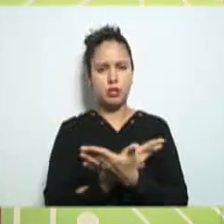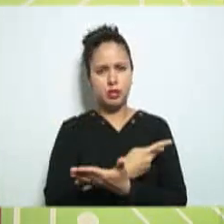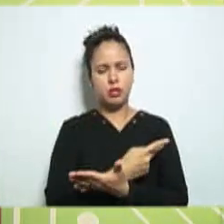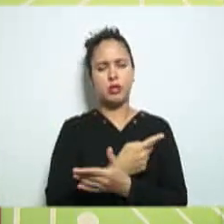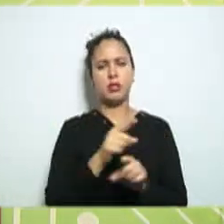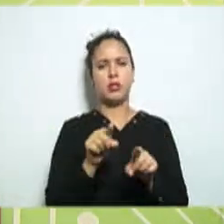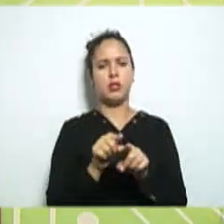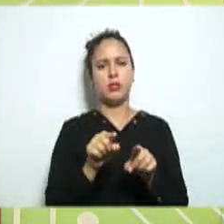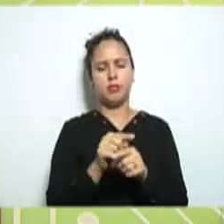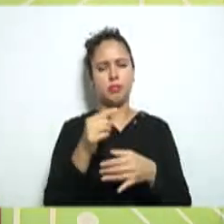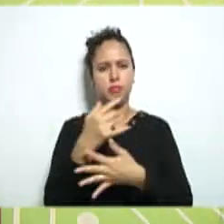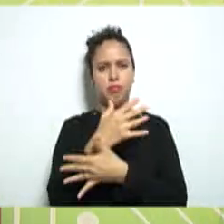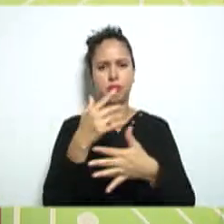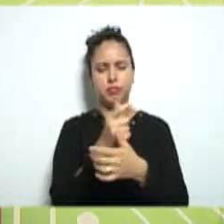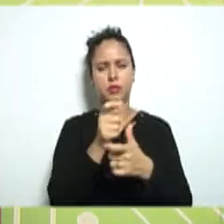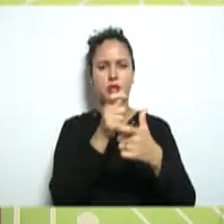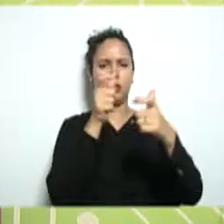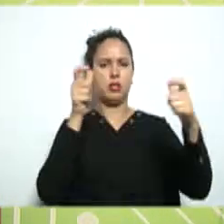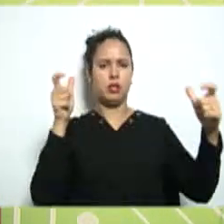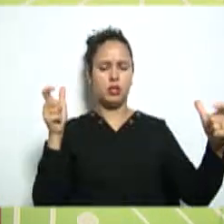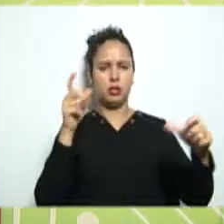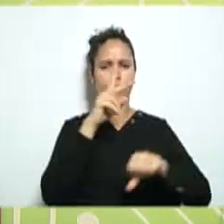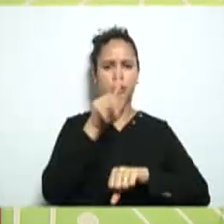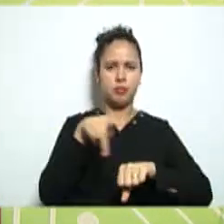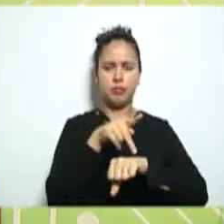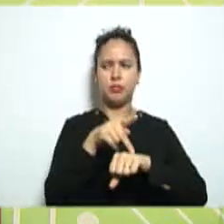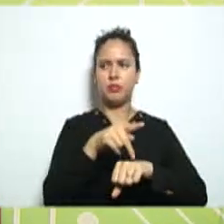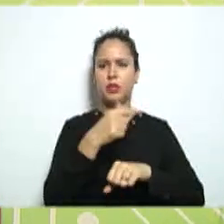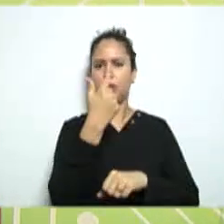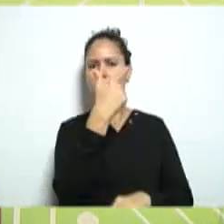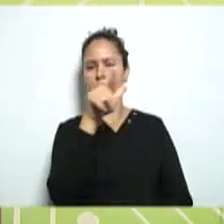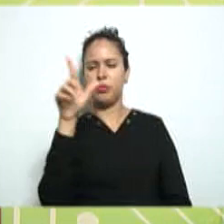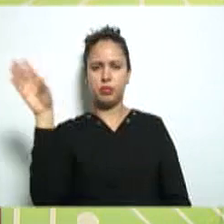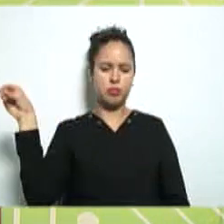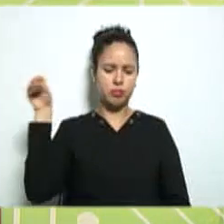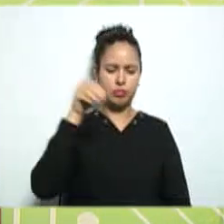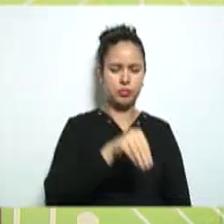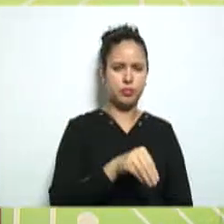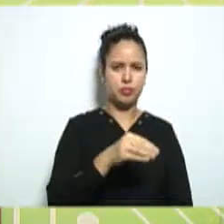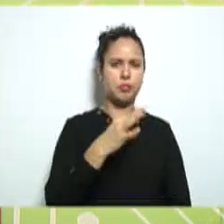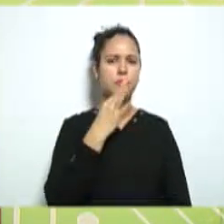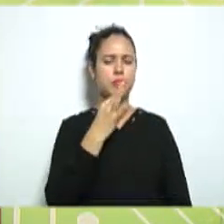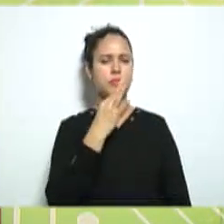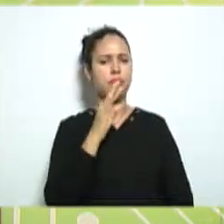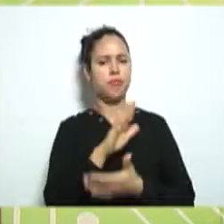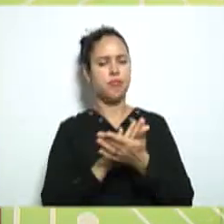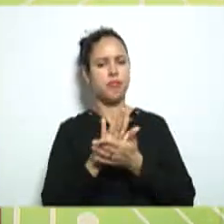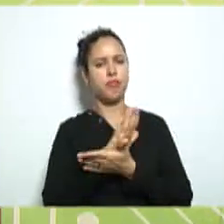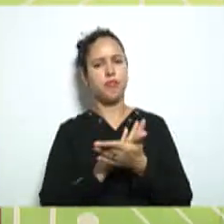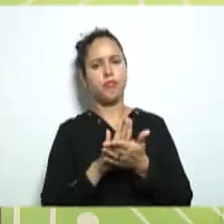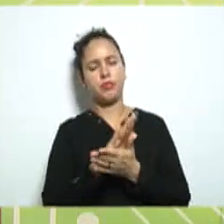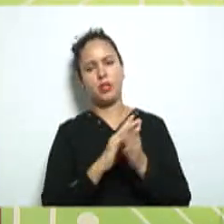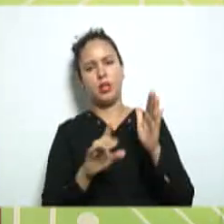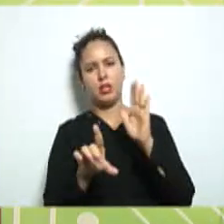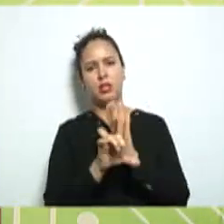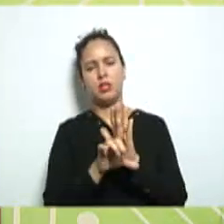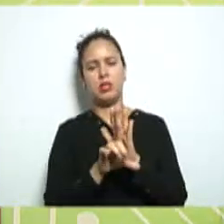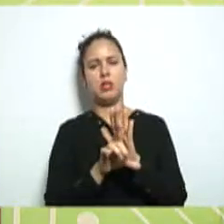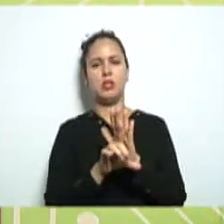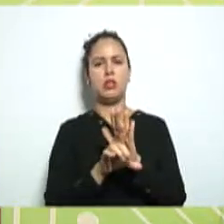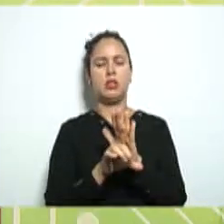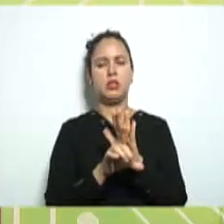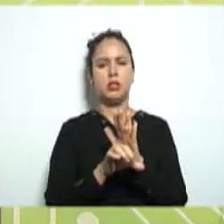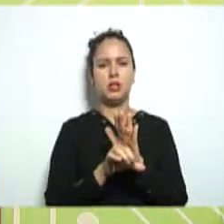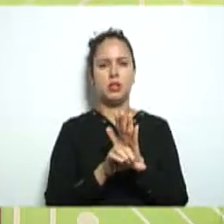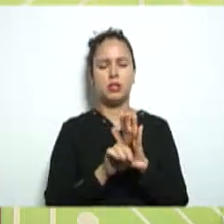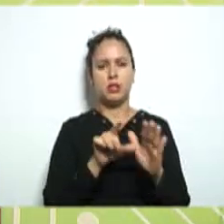grandes cidades com as pessoas que vêm de outros países, que não têm muito conhecimento. Então, não tem muito conhecimento da legislação. Se a